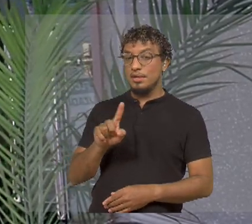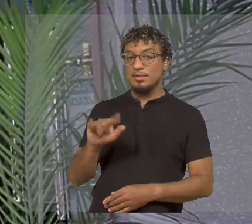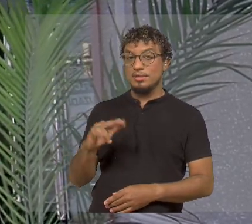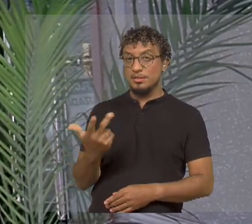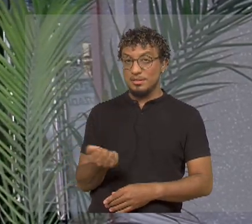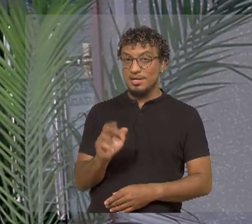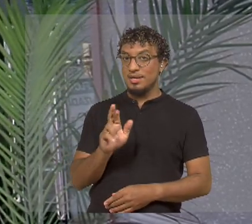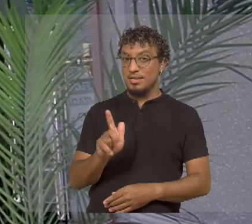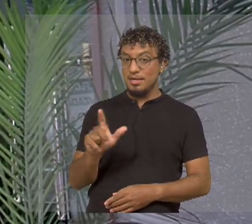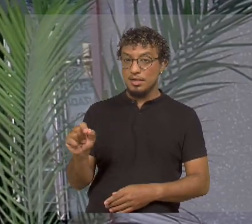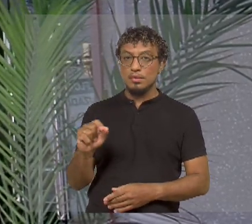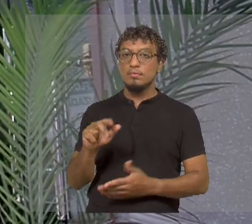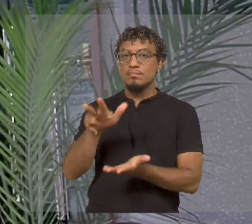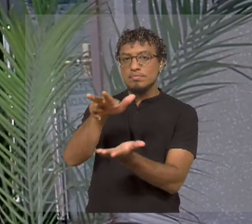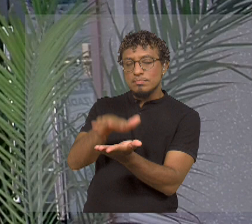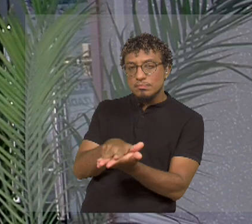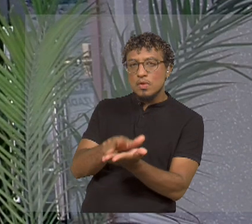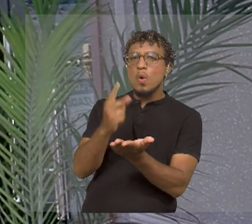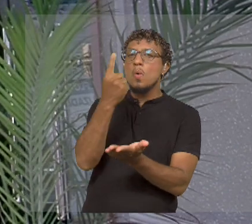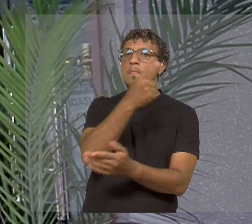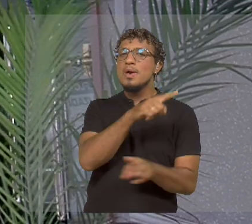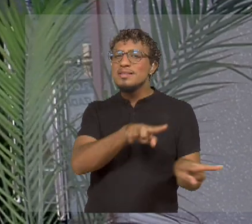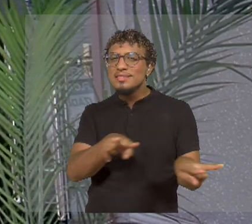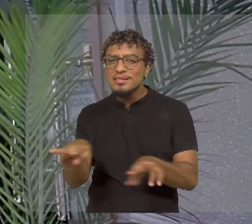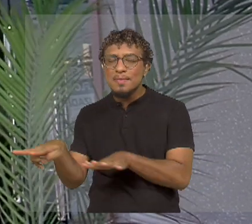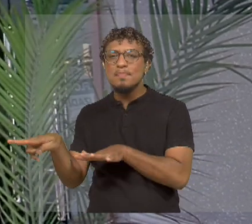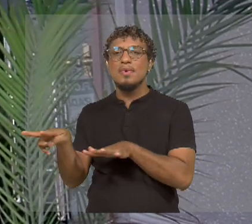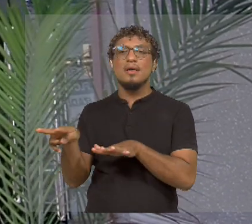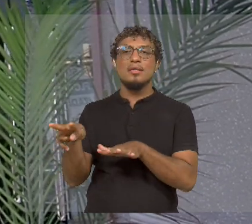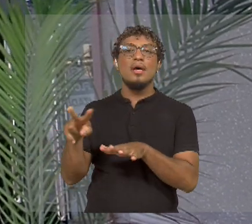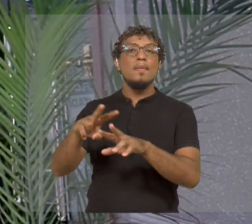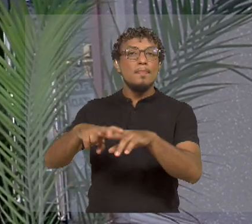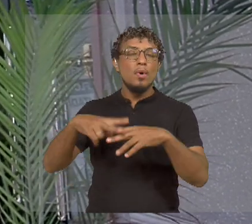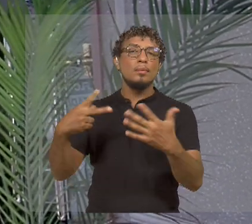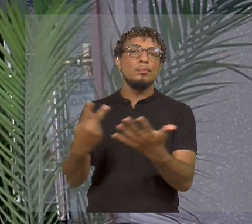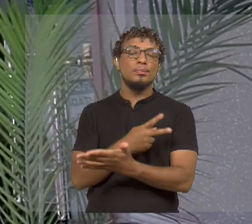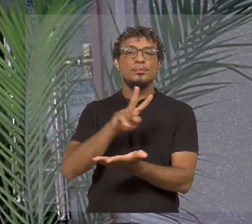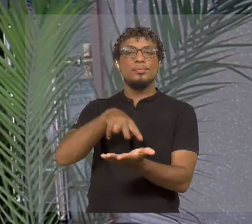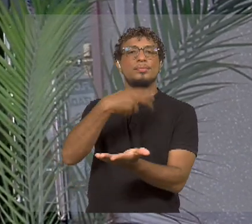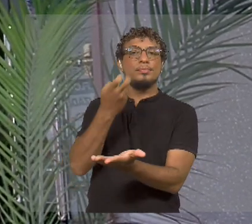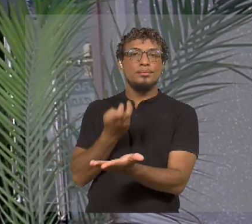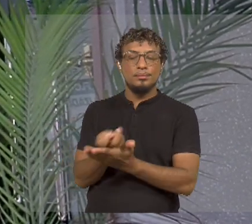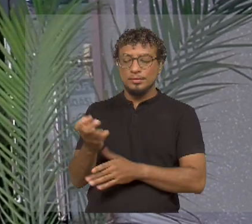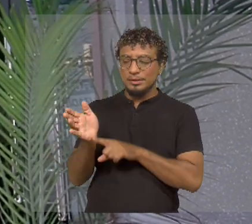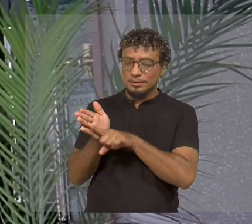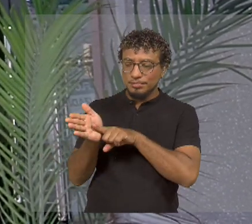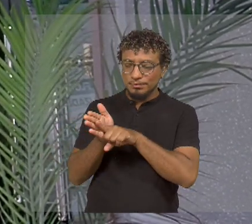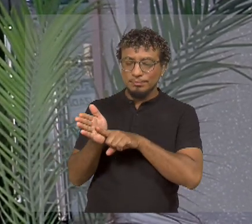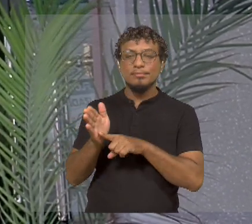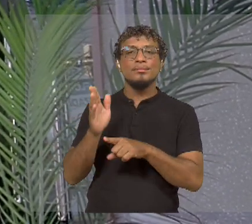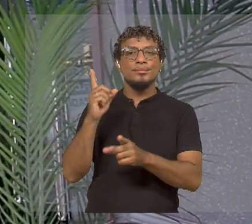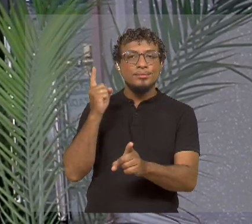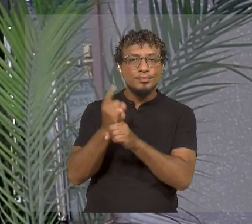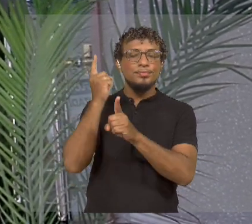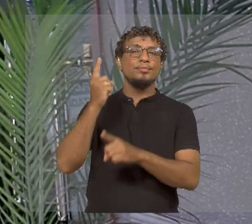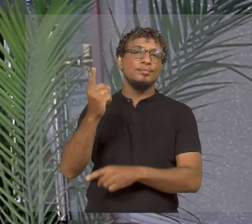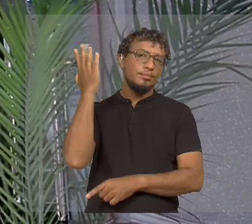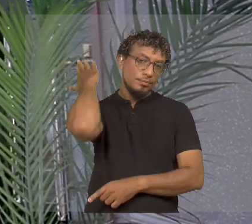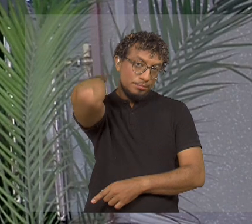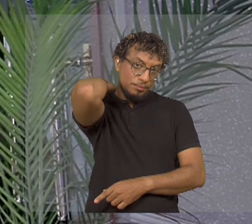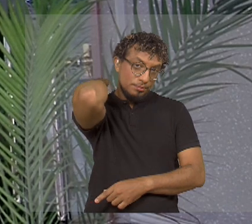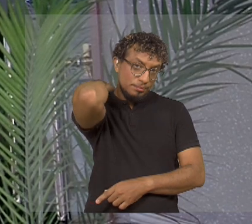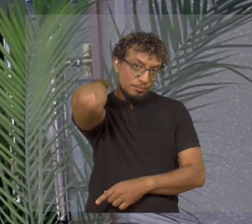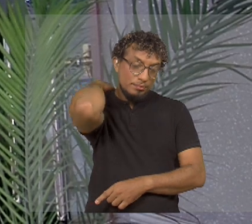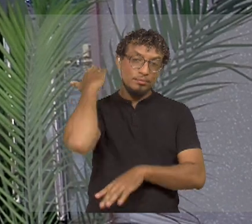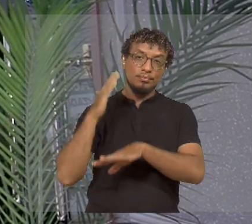uma semana em um hospital aqui de São Luís, depois de sofrer uma queda. Após exames, foi diagnosticada com pneumonia. Ela morreu no final